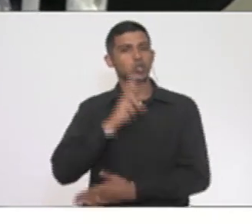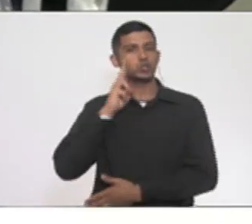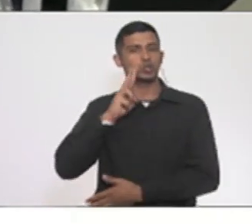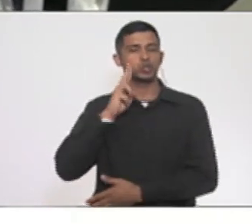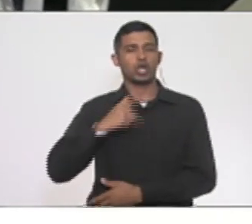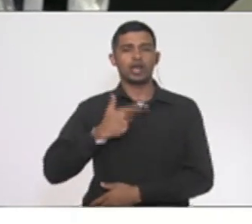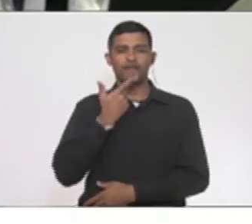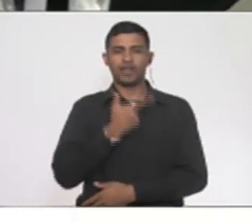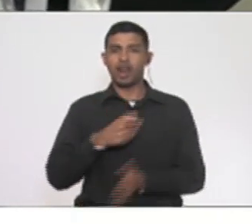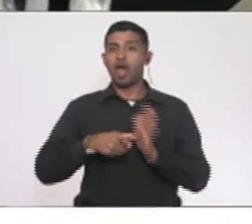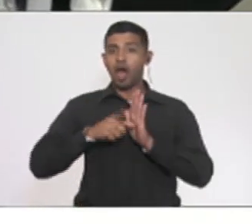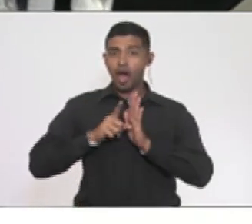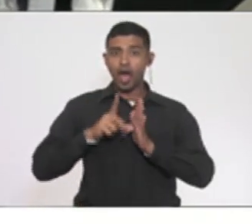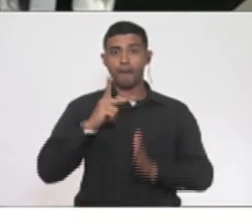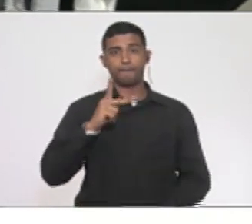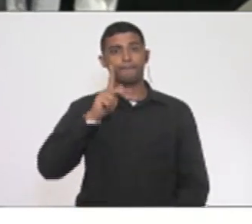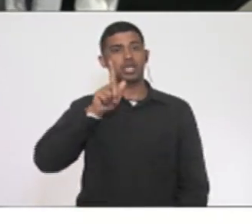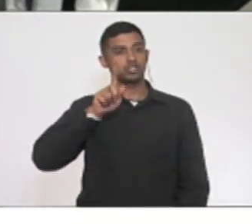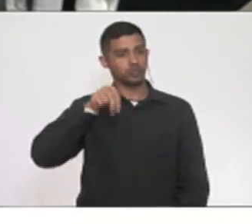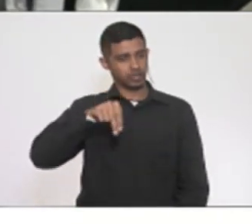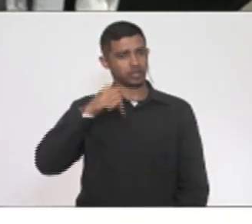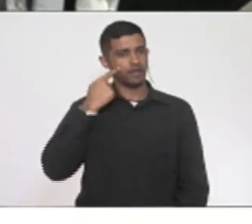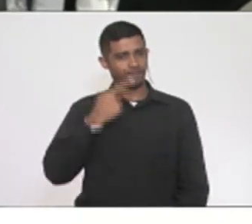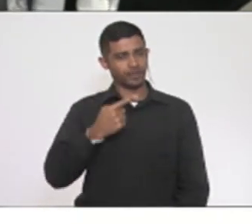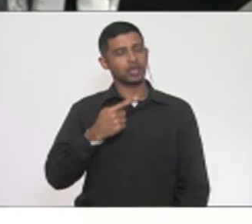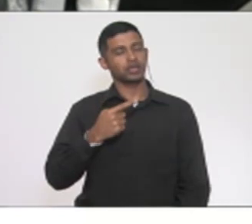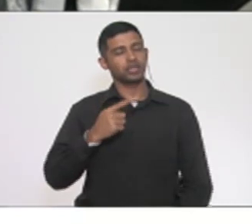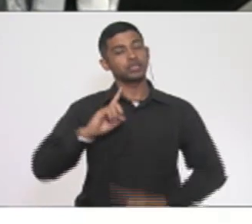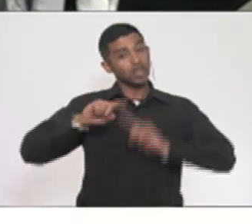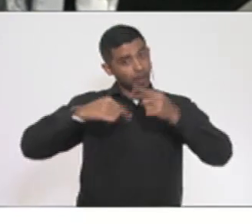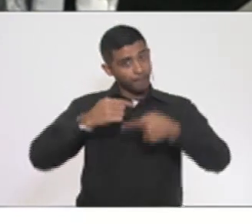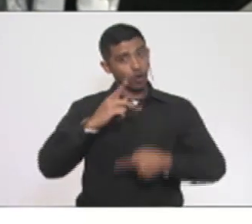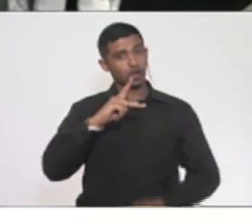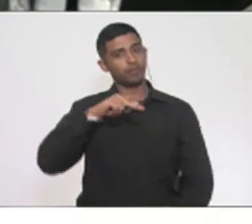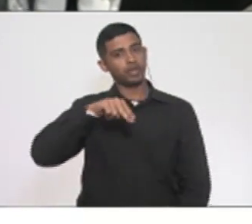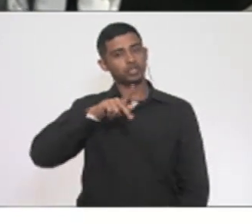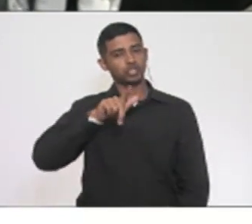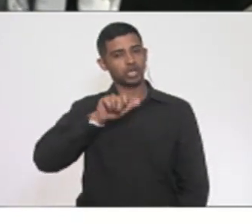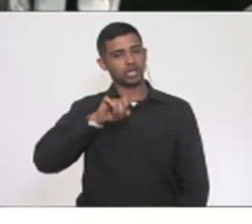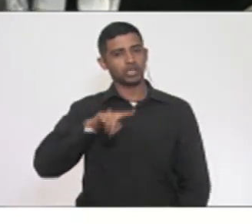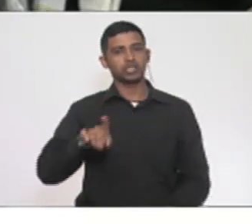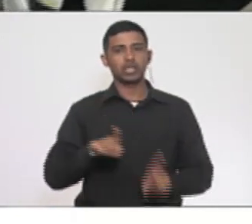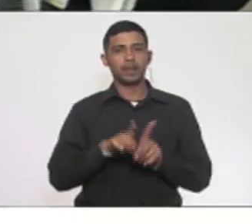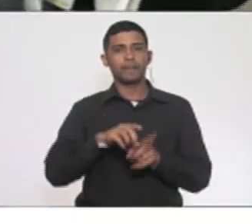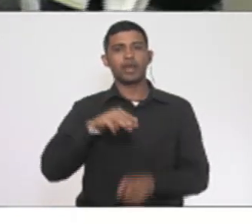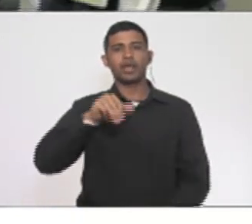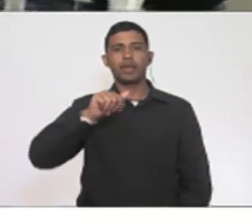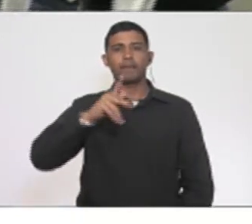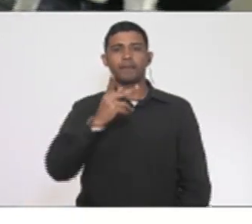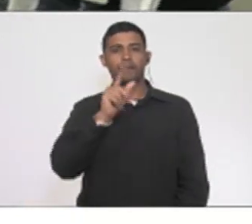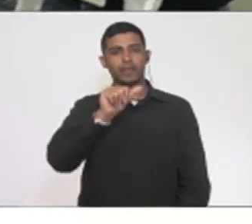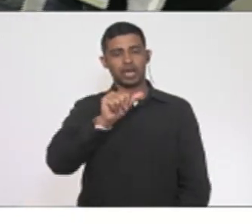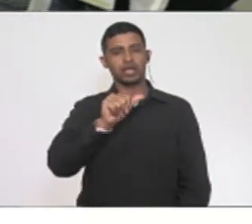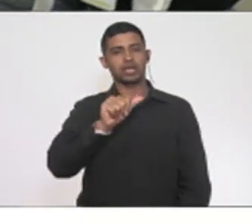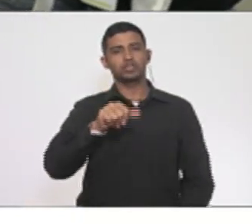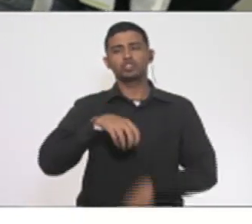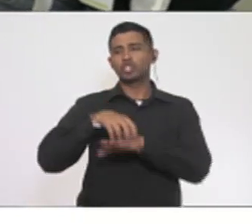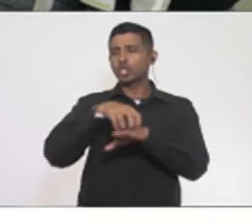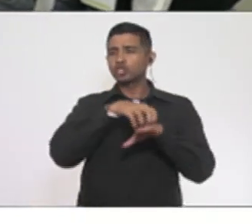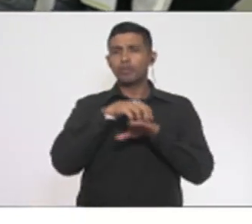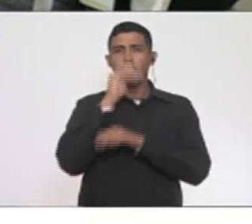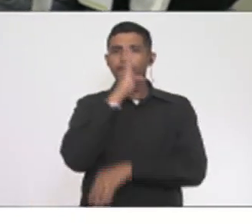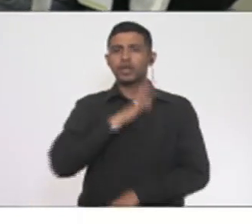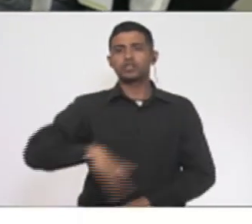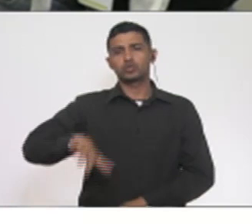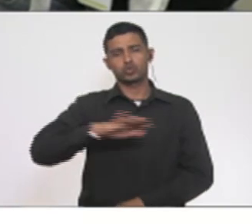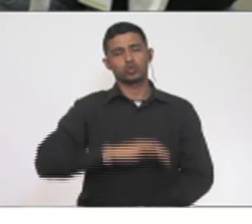UPGN, e, num caso só, após a UPGN, todo o gás que é comercializado na malha de transporte nacional. Então, ela compra todo o gás antes de